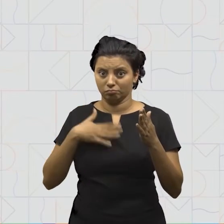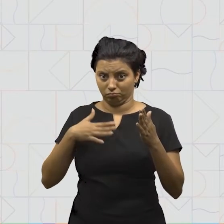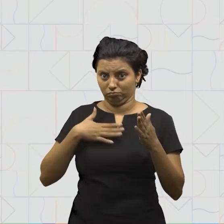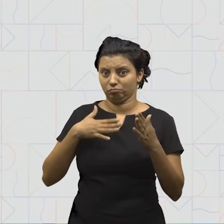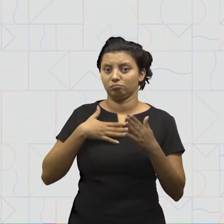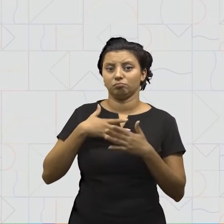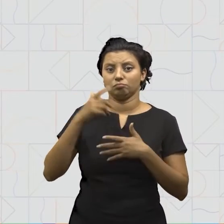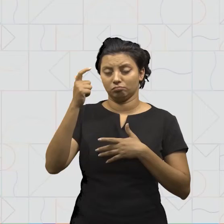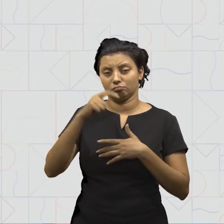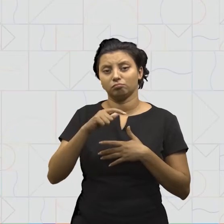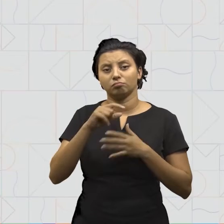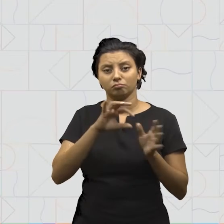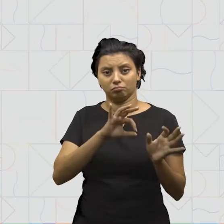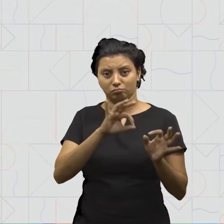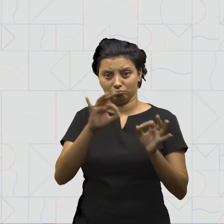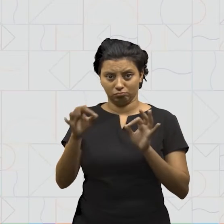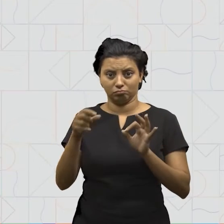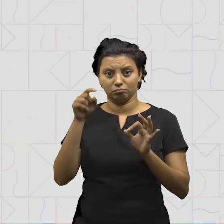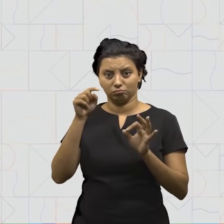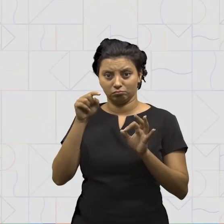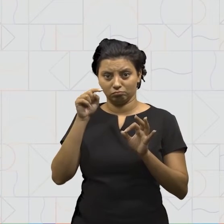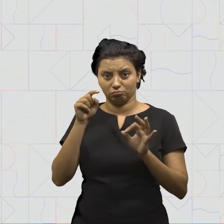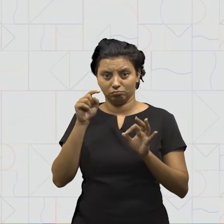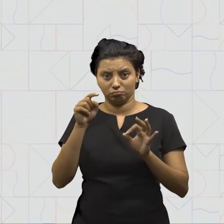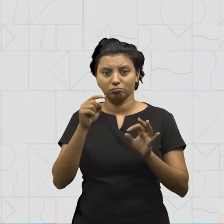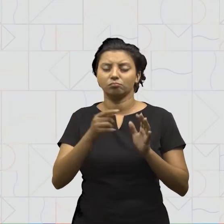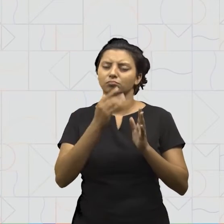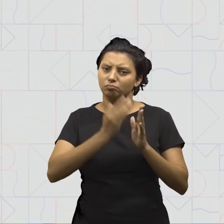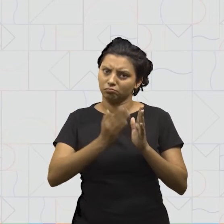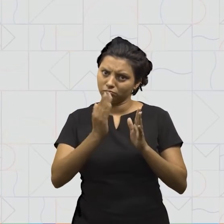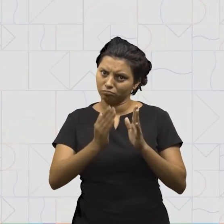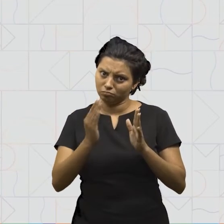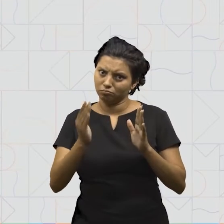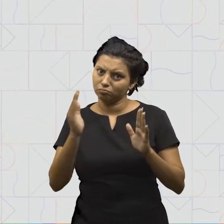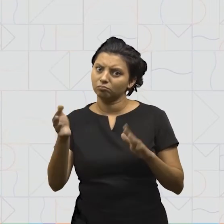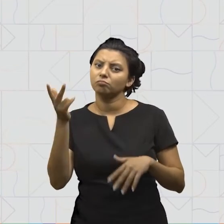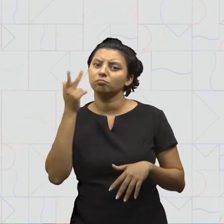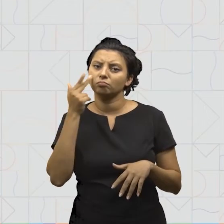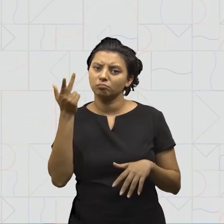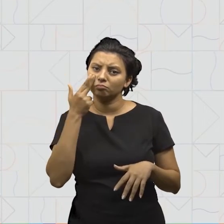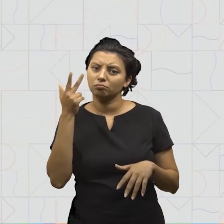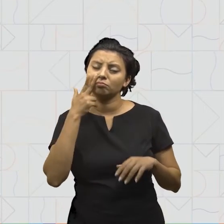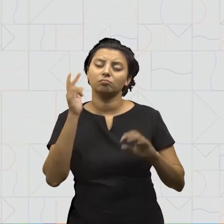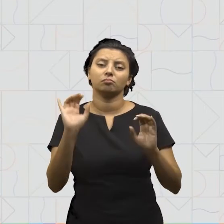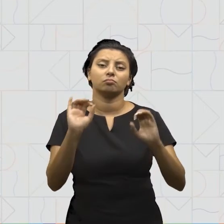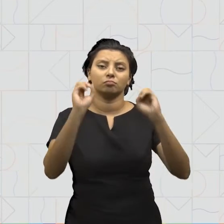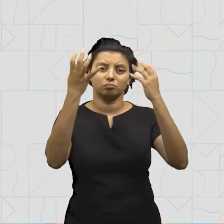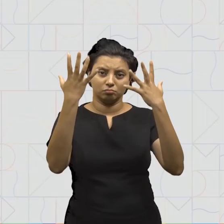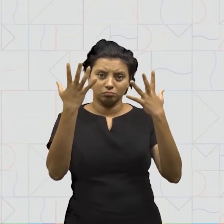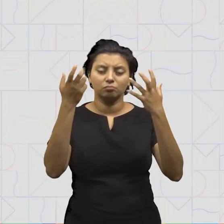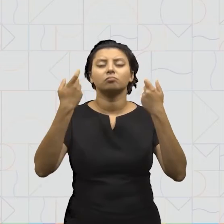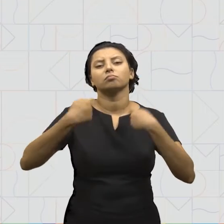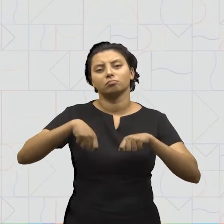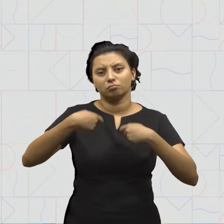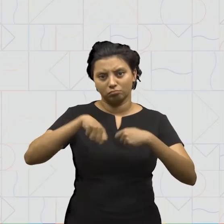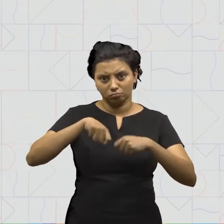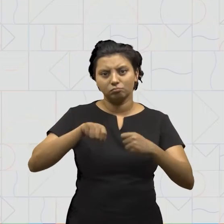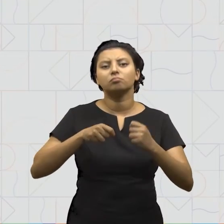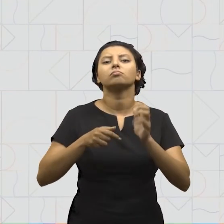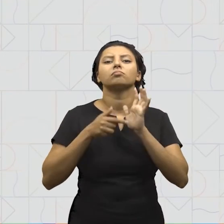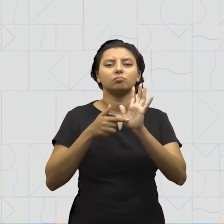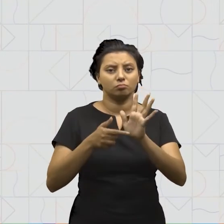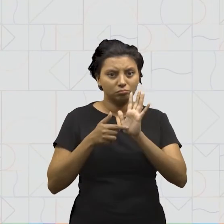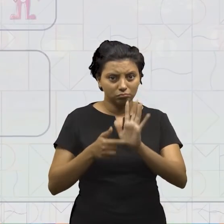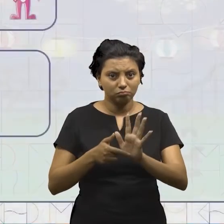tinha assistido, que aquele era o padrão normal dos shows que deveriam